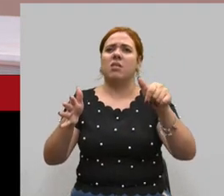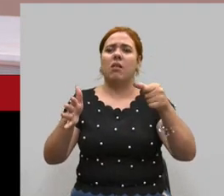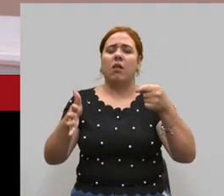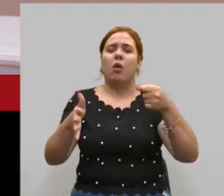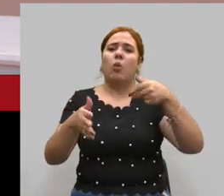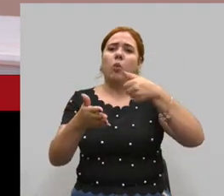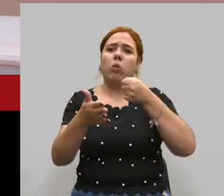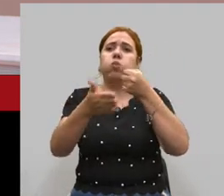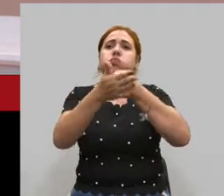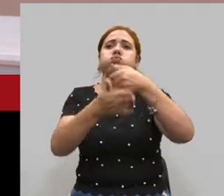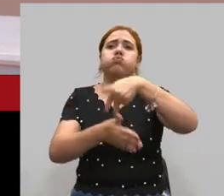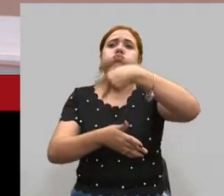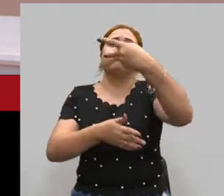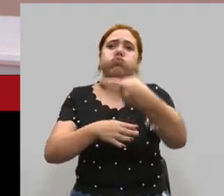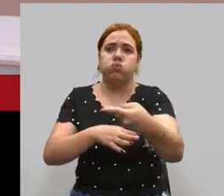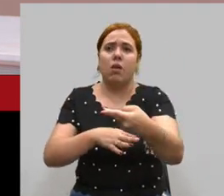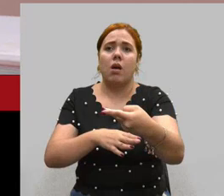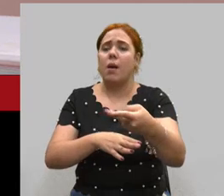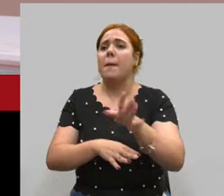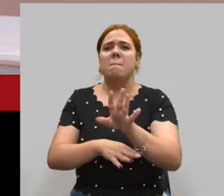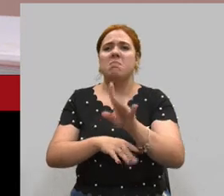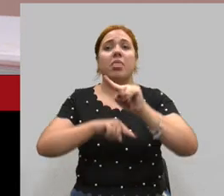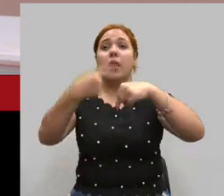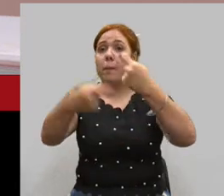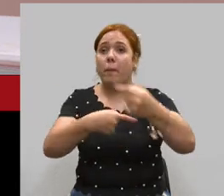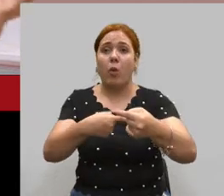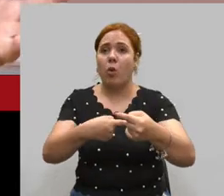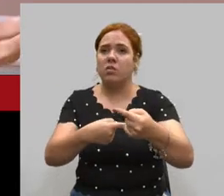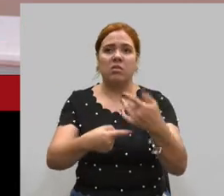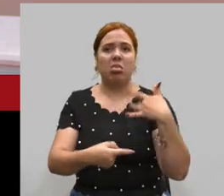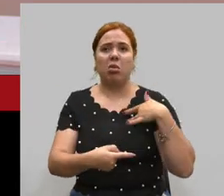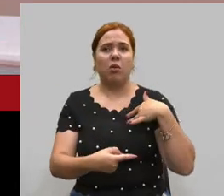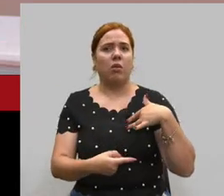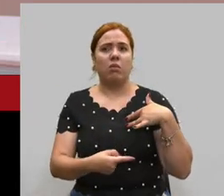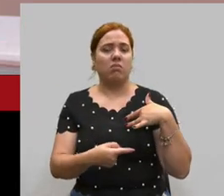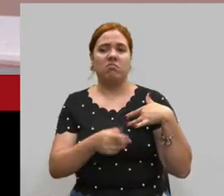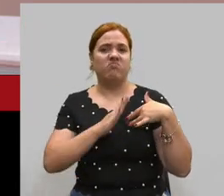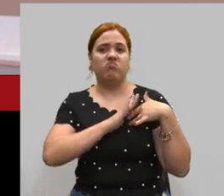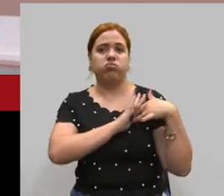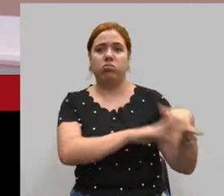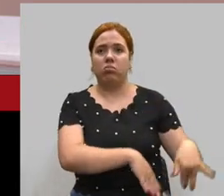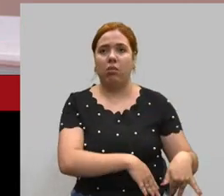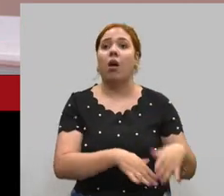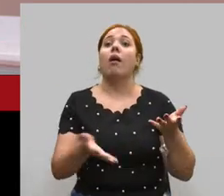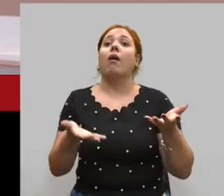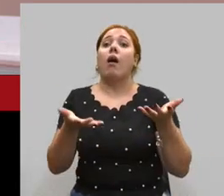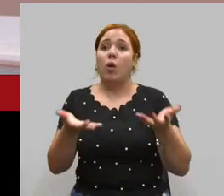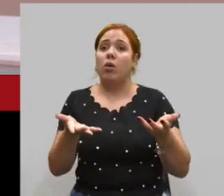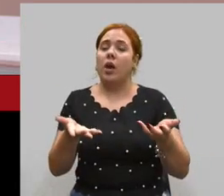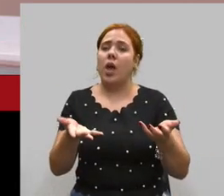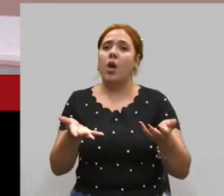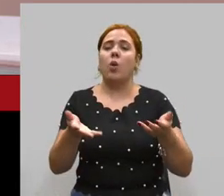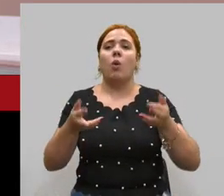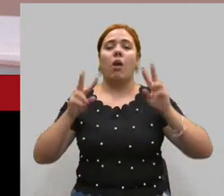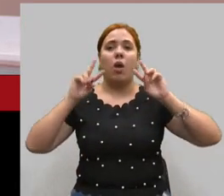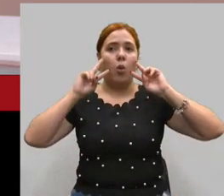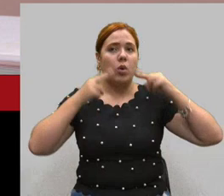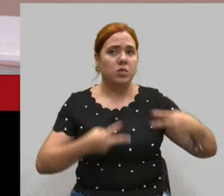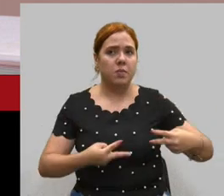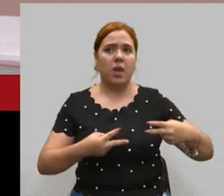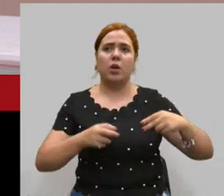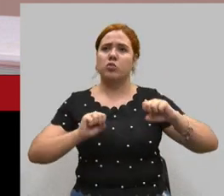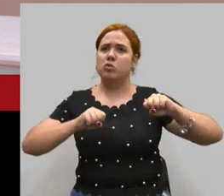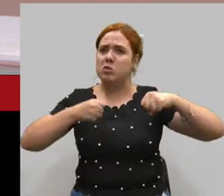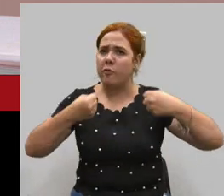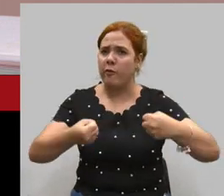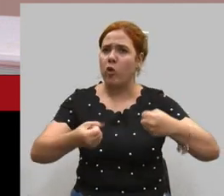poder voltar até uma vida normal assim como todo mundo tem direito a gente cai no mundo de de um